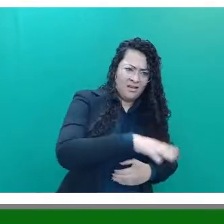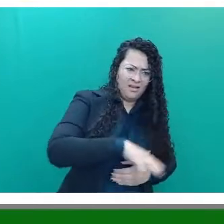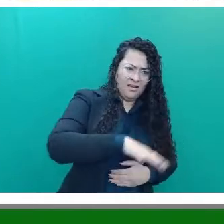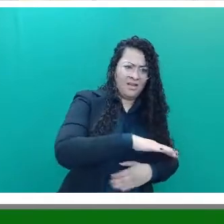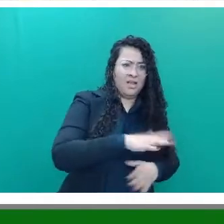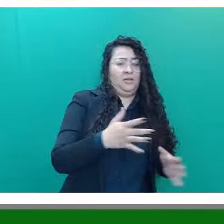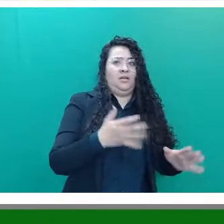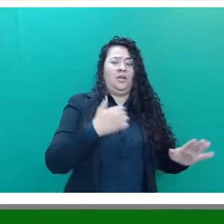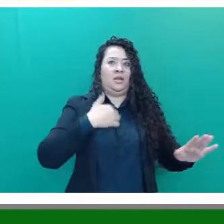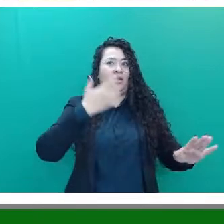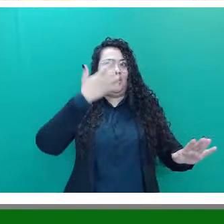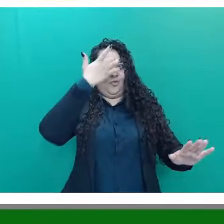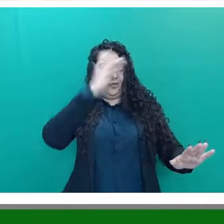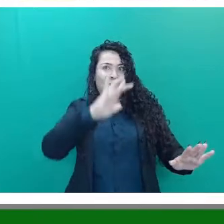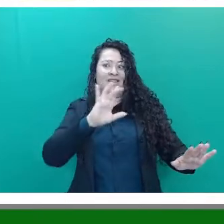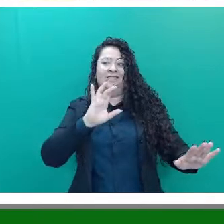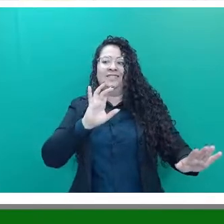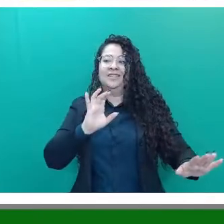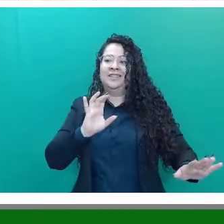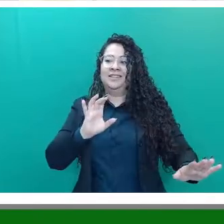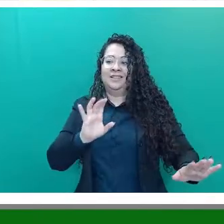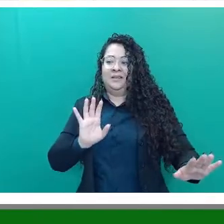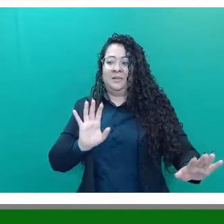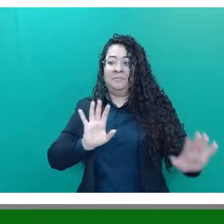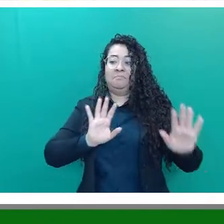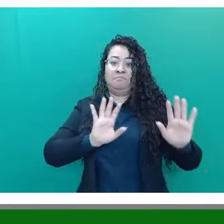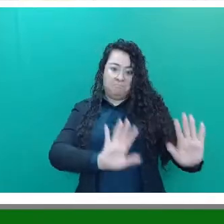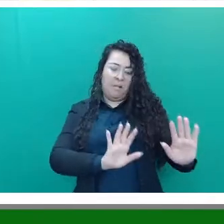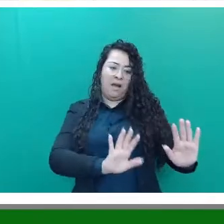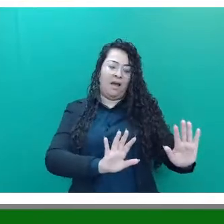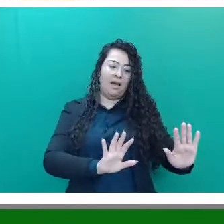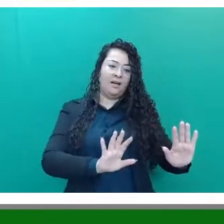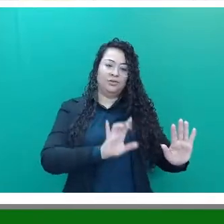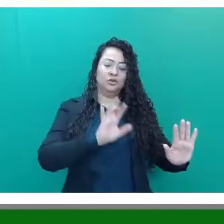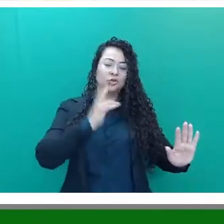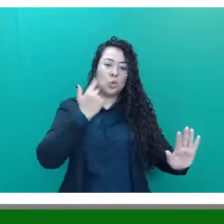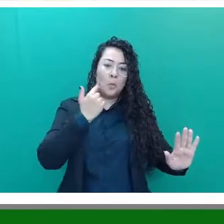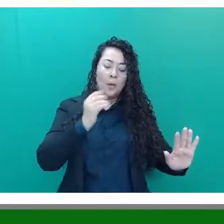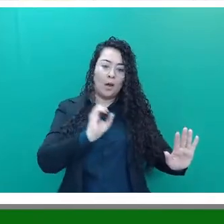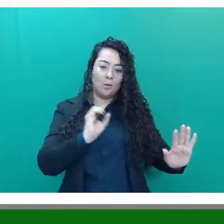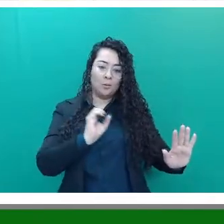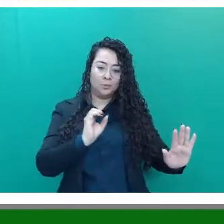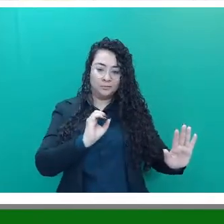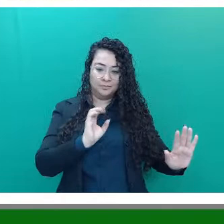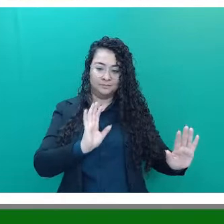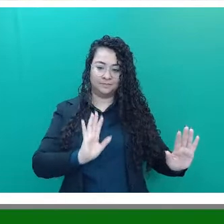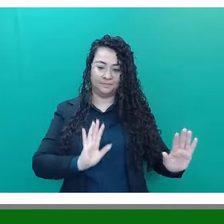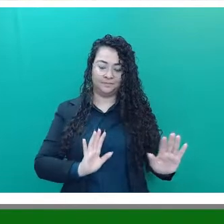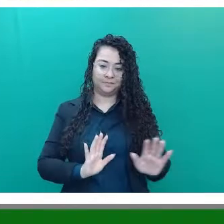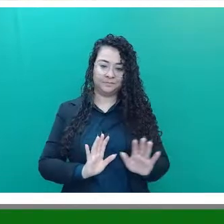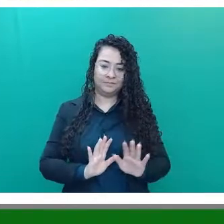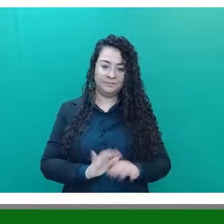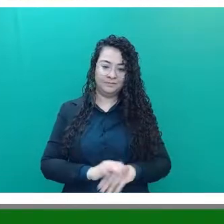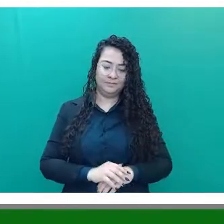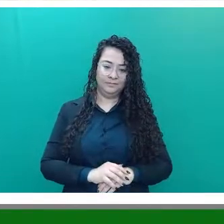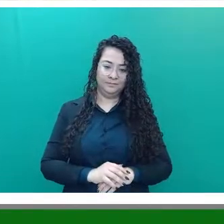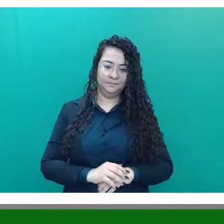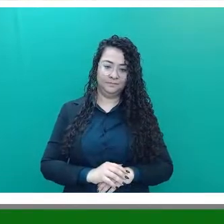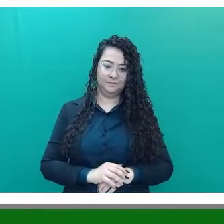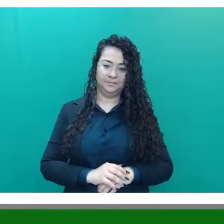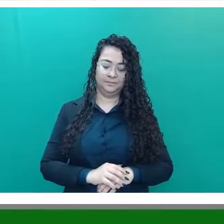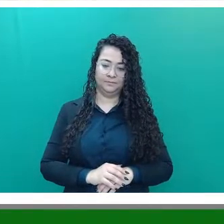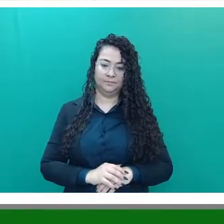Mas... mas não é comum e não é bem visto e não é aceito já socialmente. Então, eu acho que